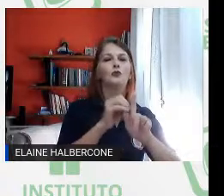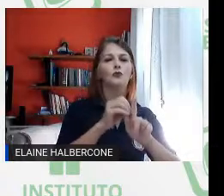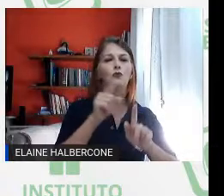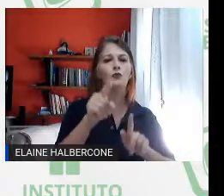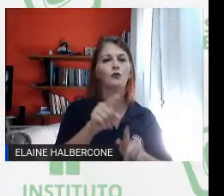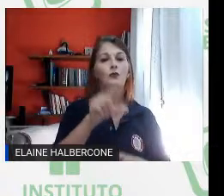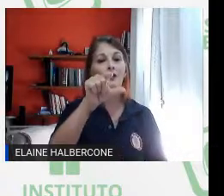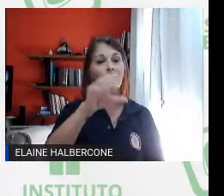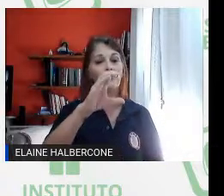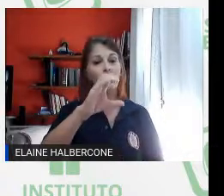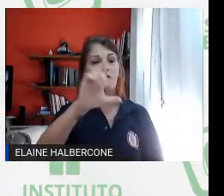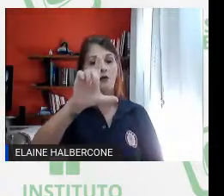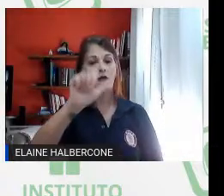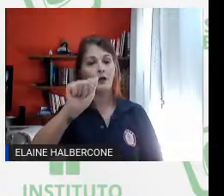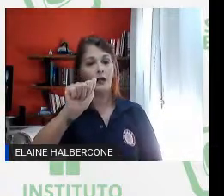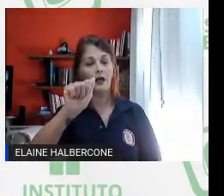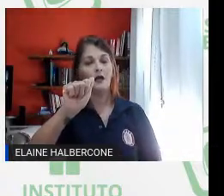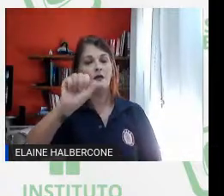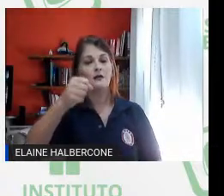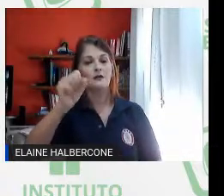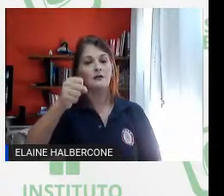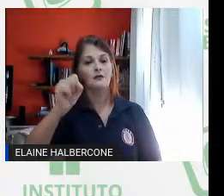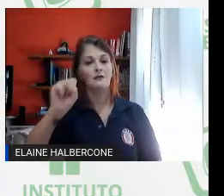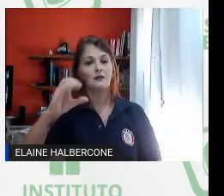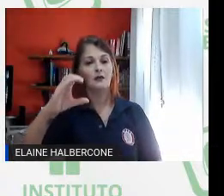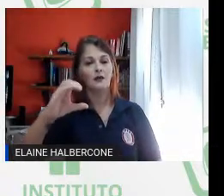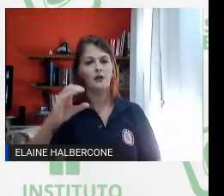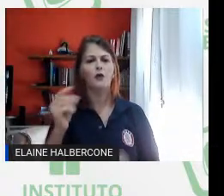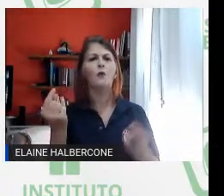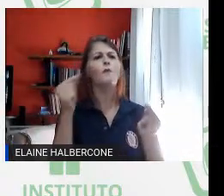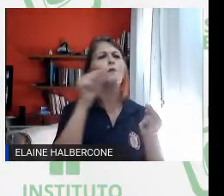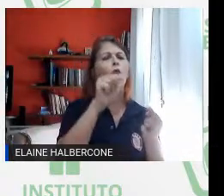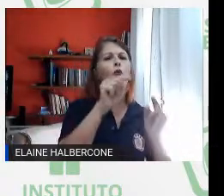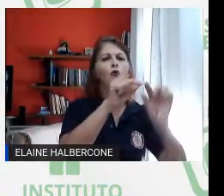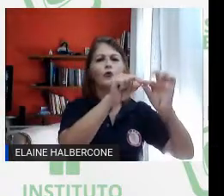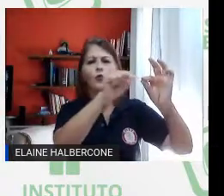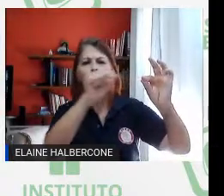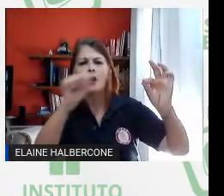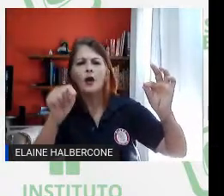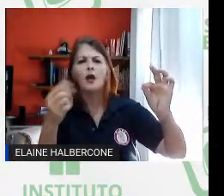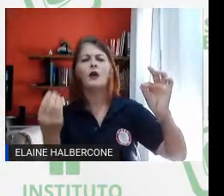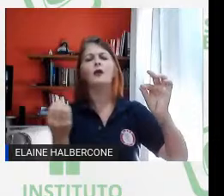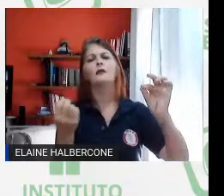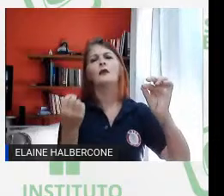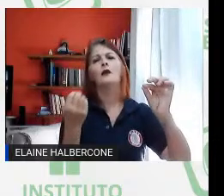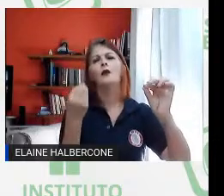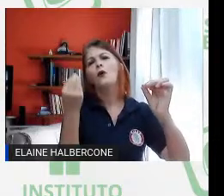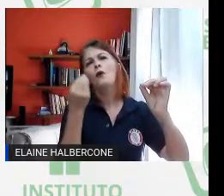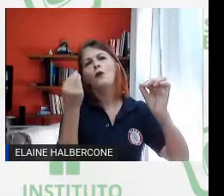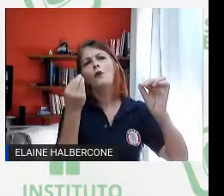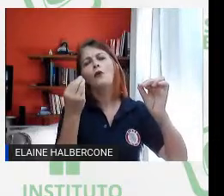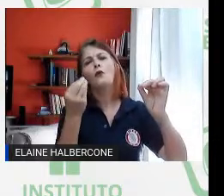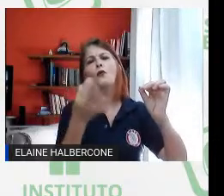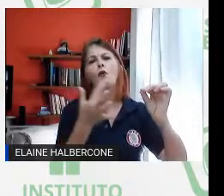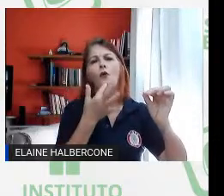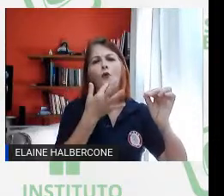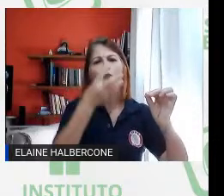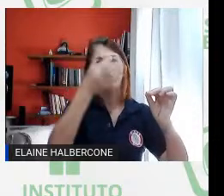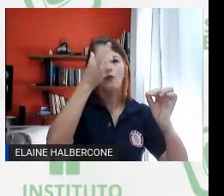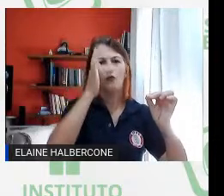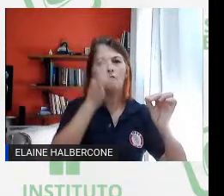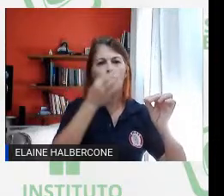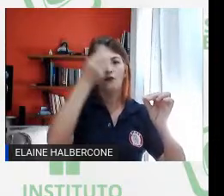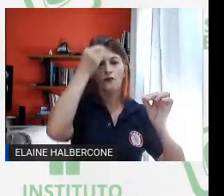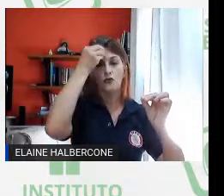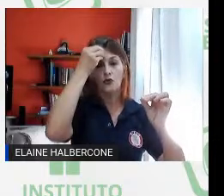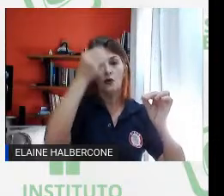Classic. Ensinamos como colocar o ponto, a reta, como inserir as funções e os pontos,